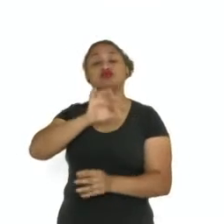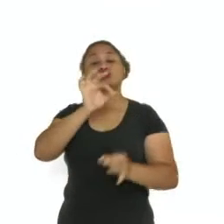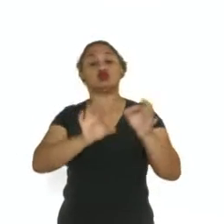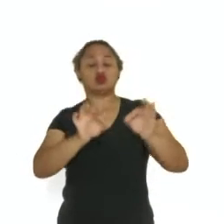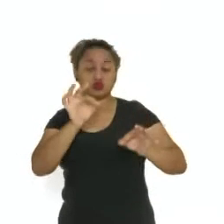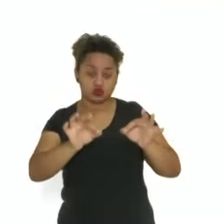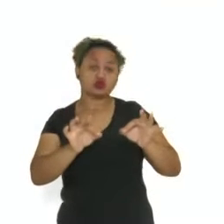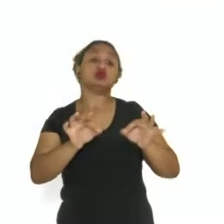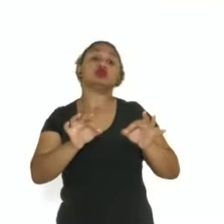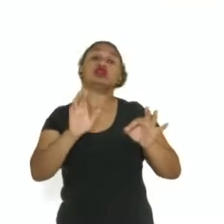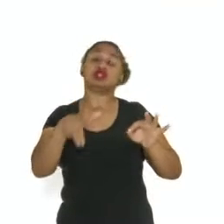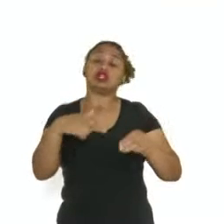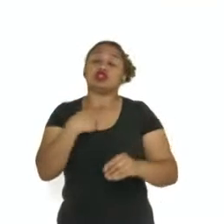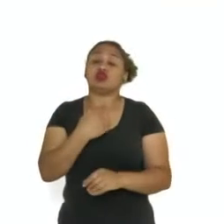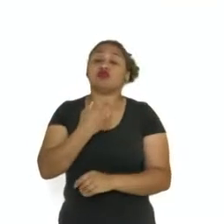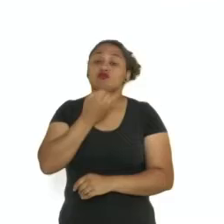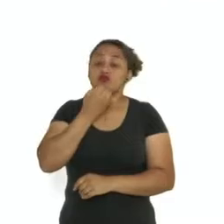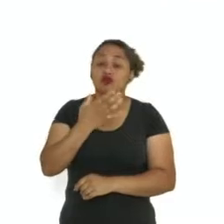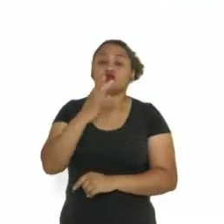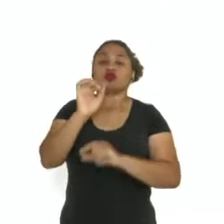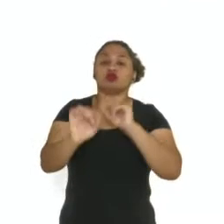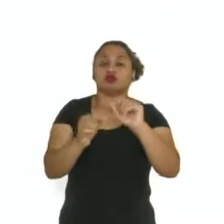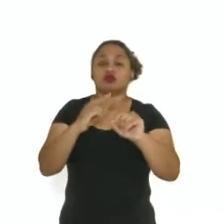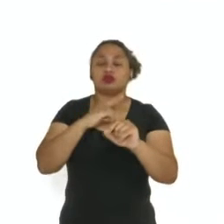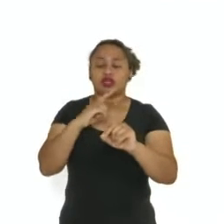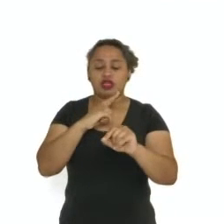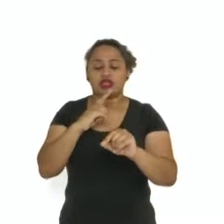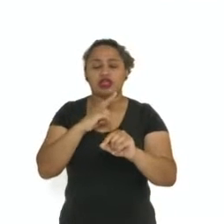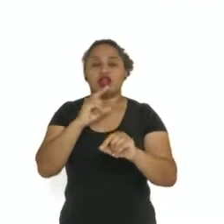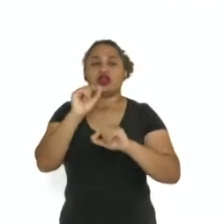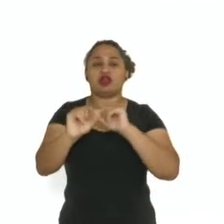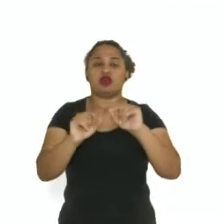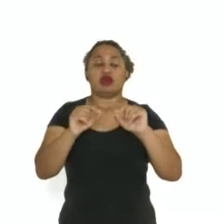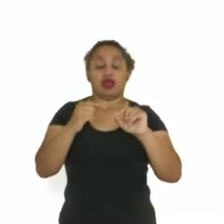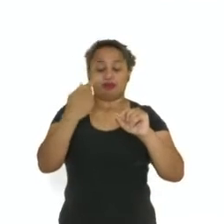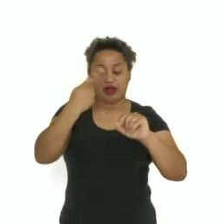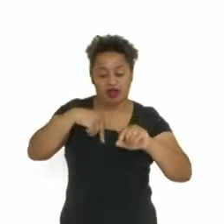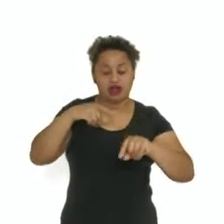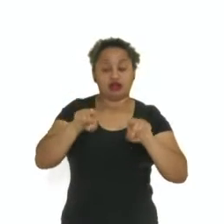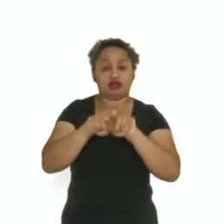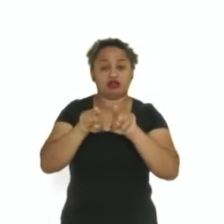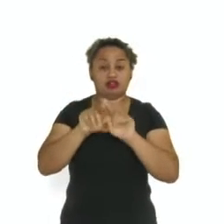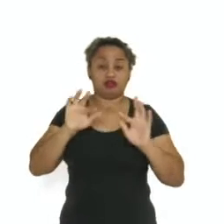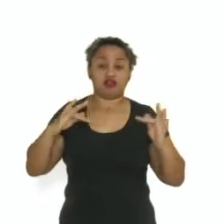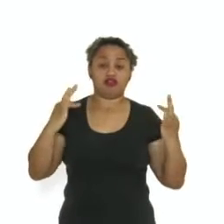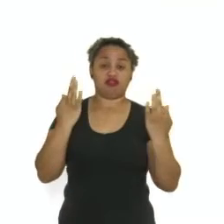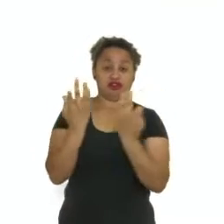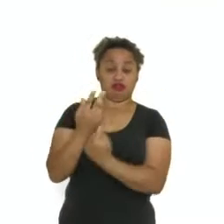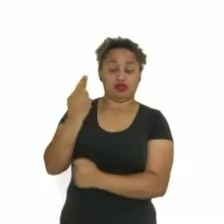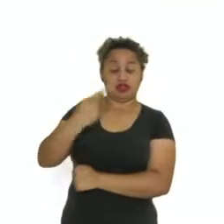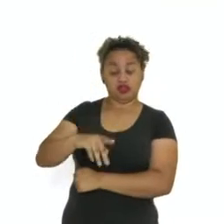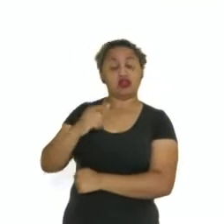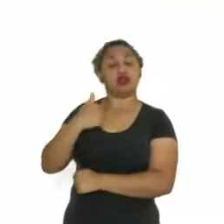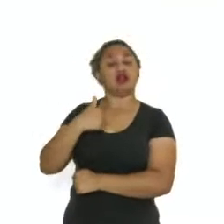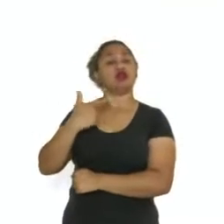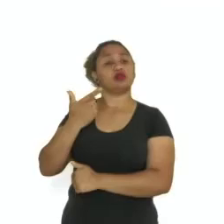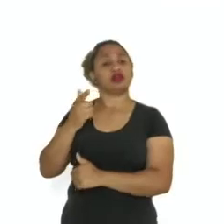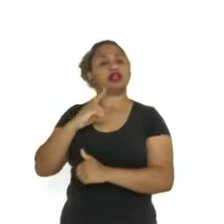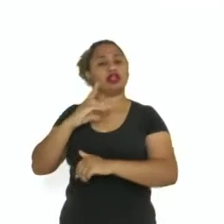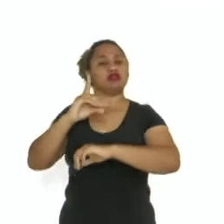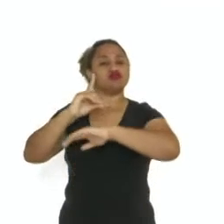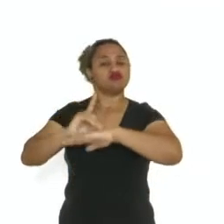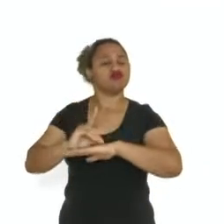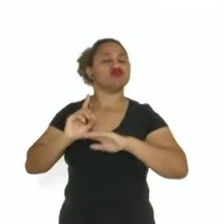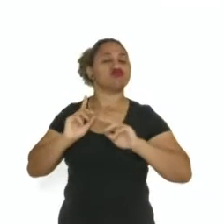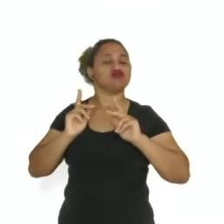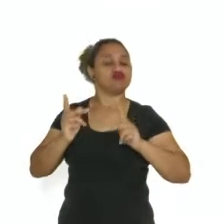justa e satisfatória, que lhe assegure, assim como a sua família, uma existência compatível com a dignidade